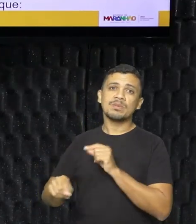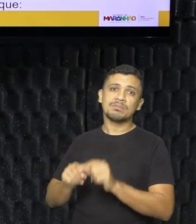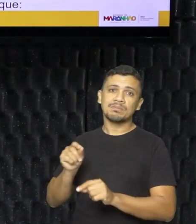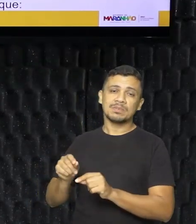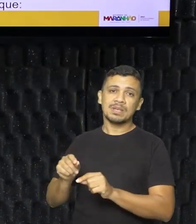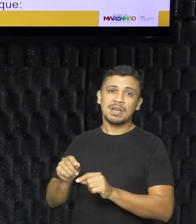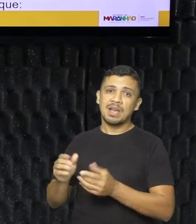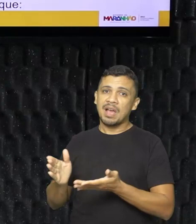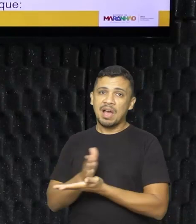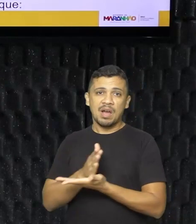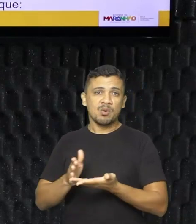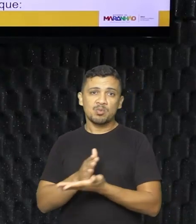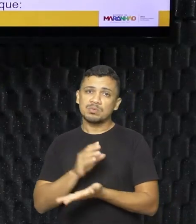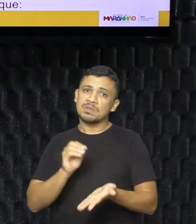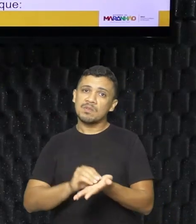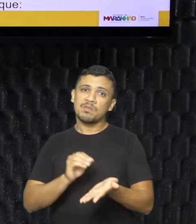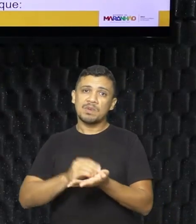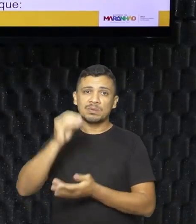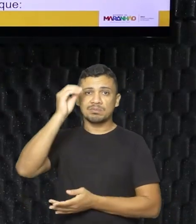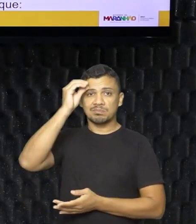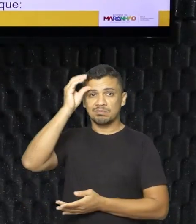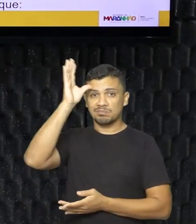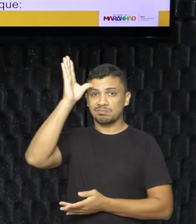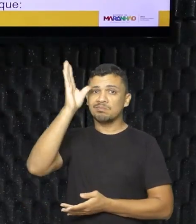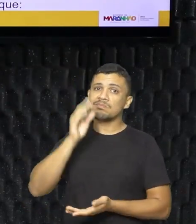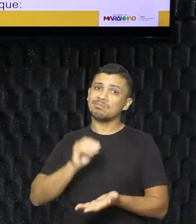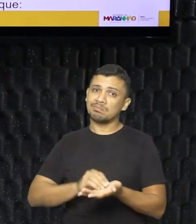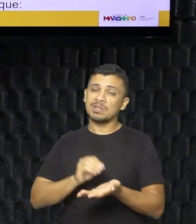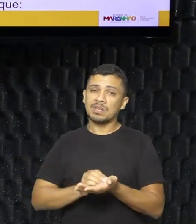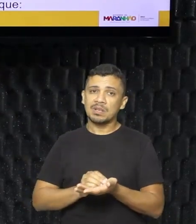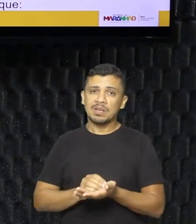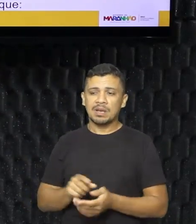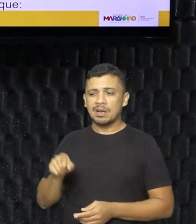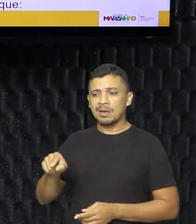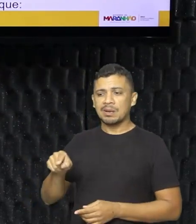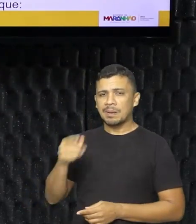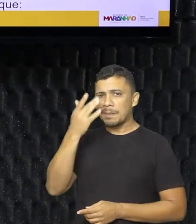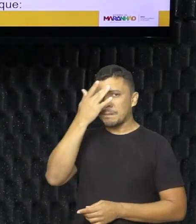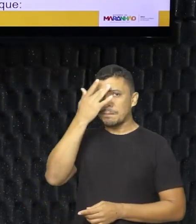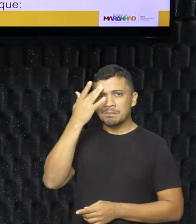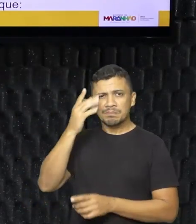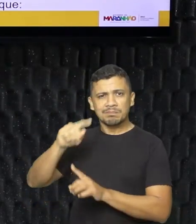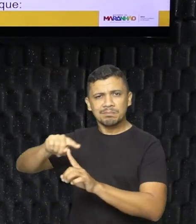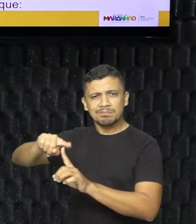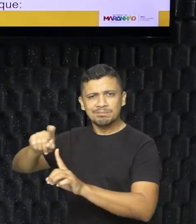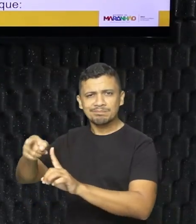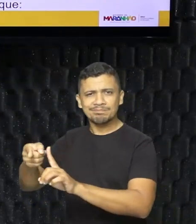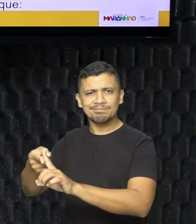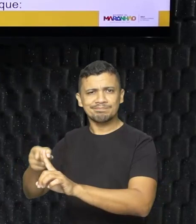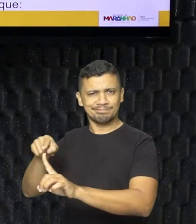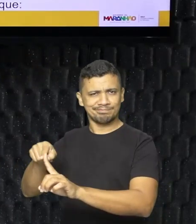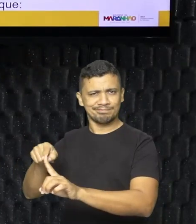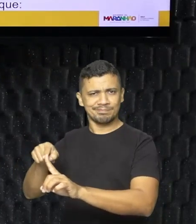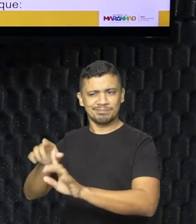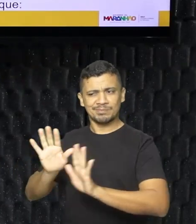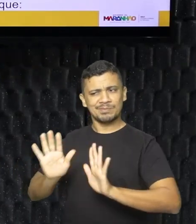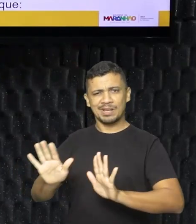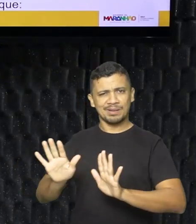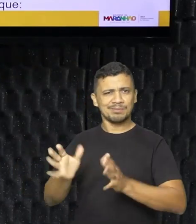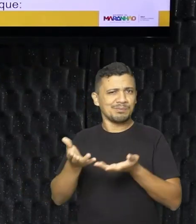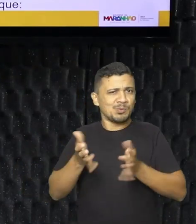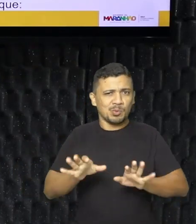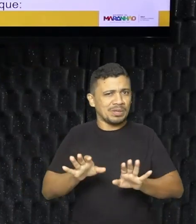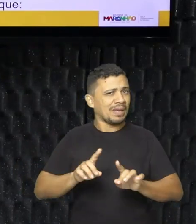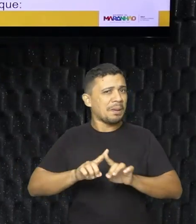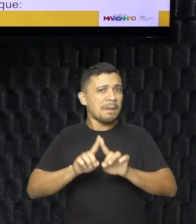por falta de conhecimento. Você com certeza já ouviu falar de alguém que engravidou sem querer. Esse sem querer não está errado